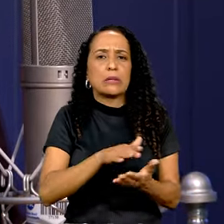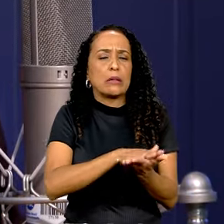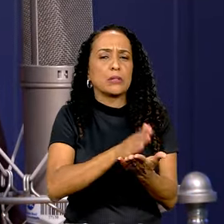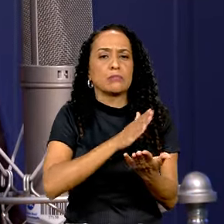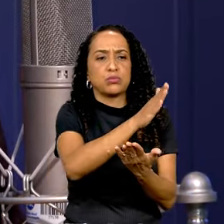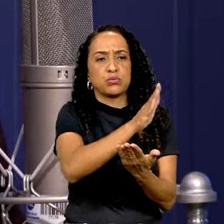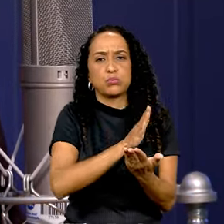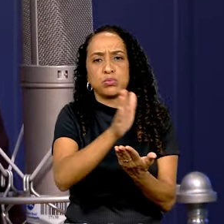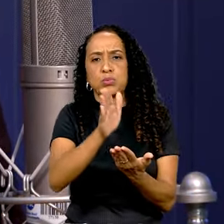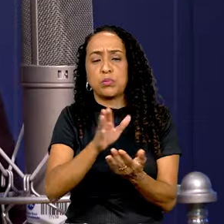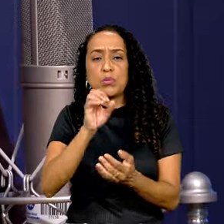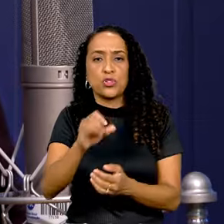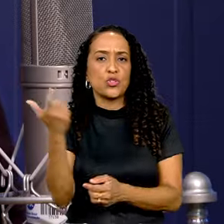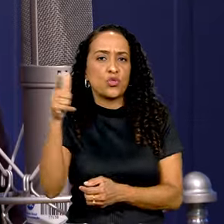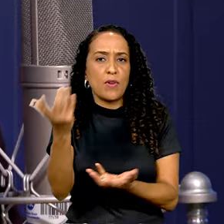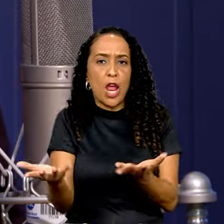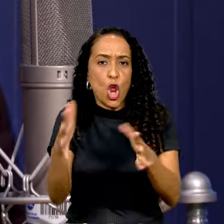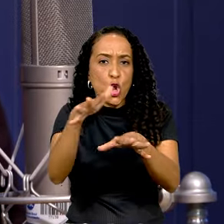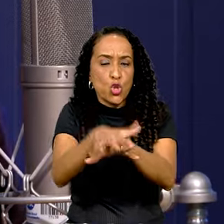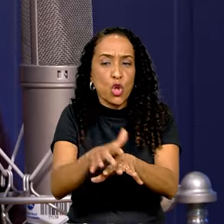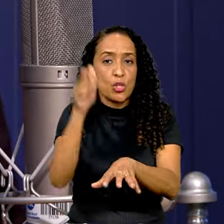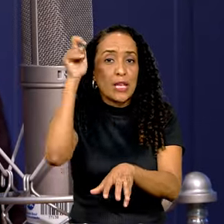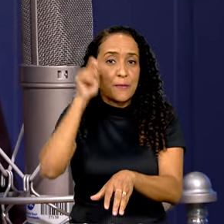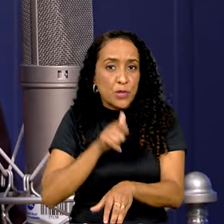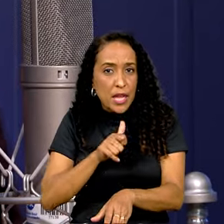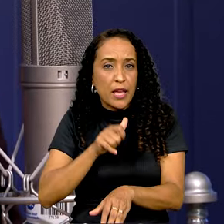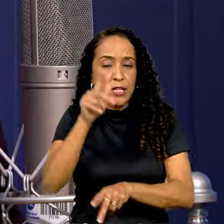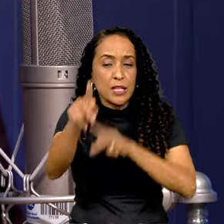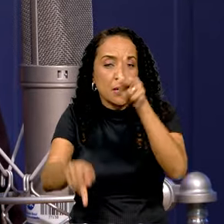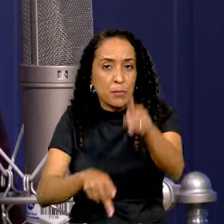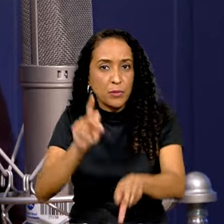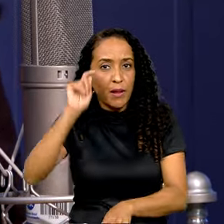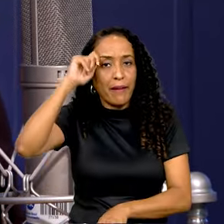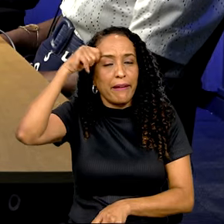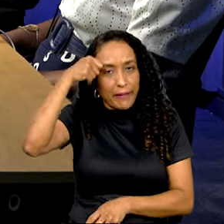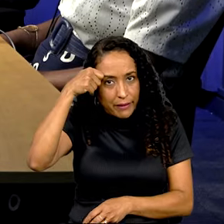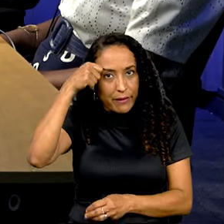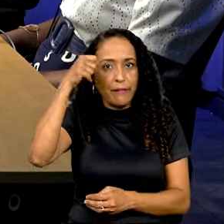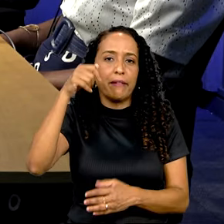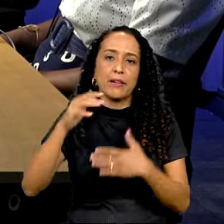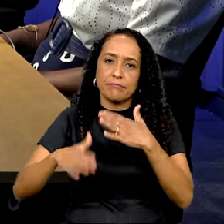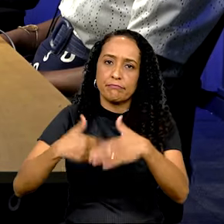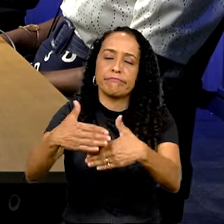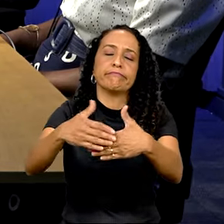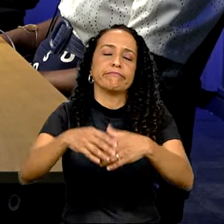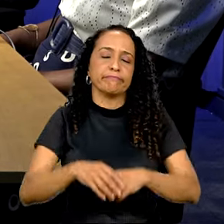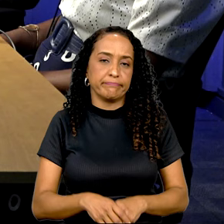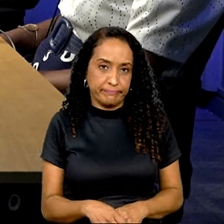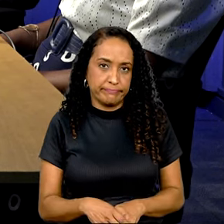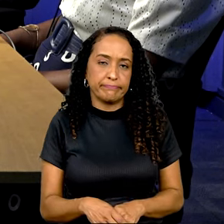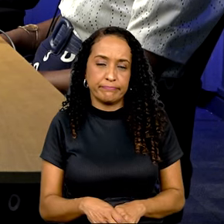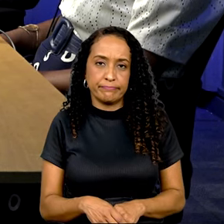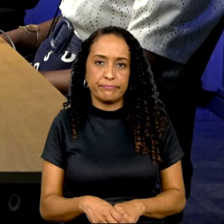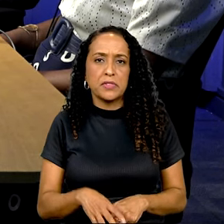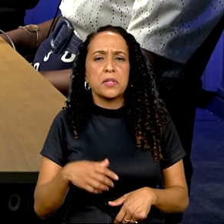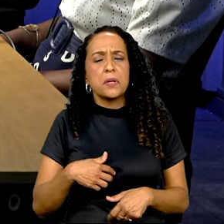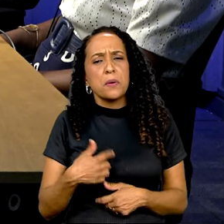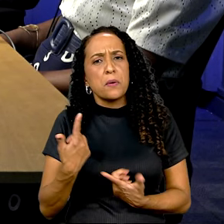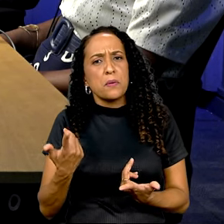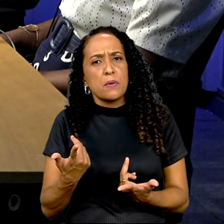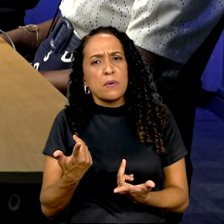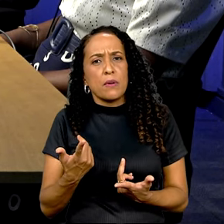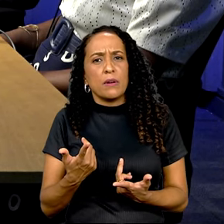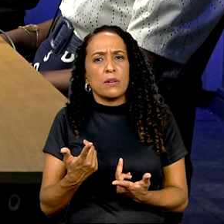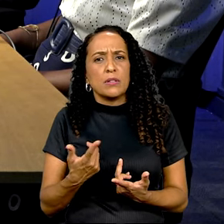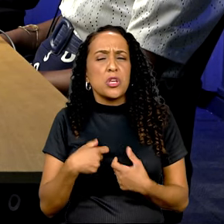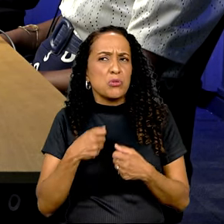nenhuma delas se você não tiver inclusão das mulheres da população negra e assim por diante e eu acho que